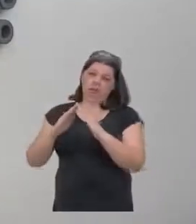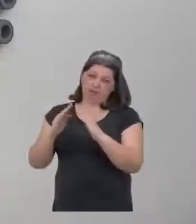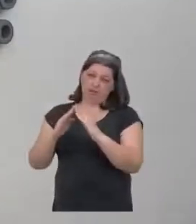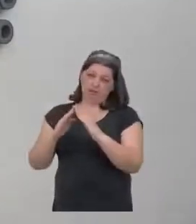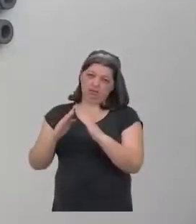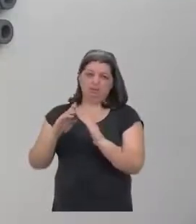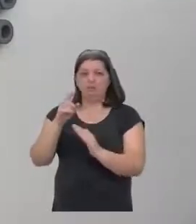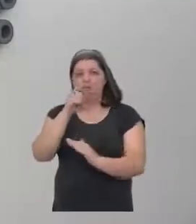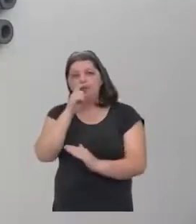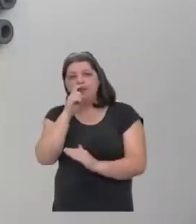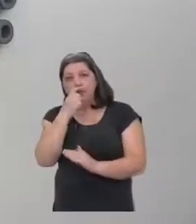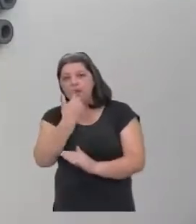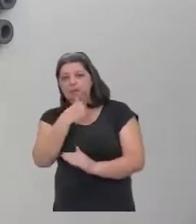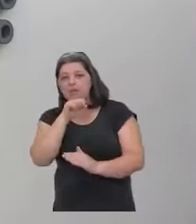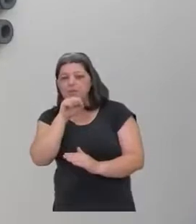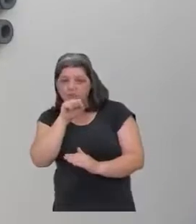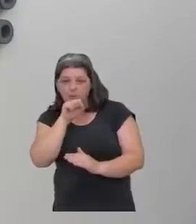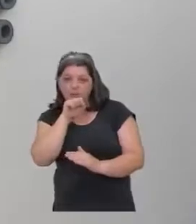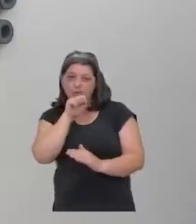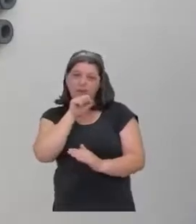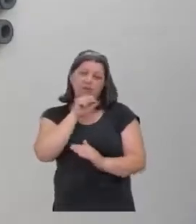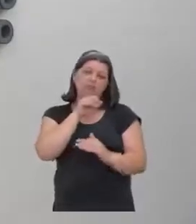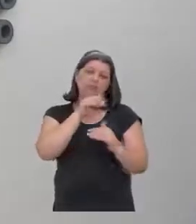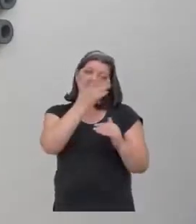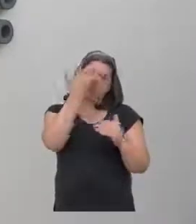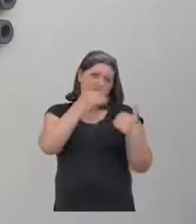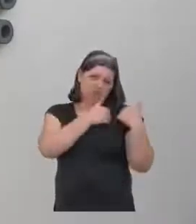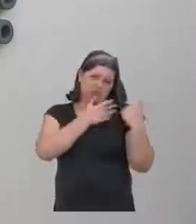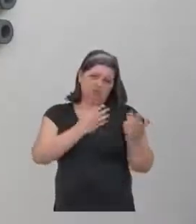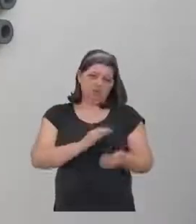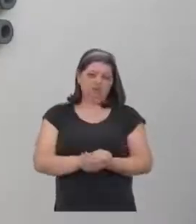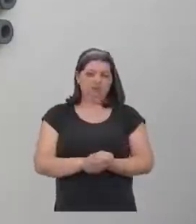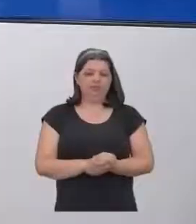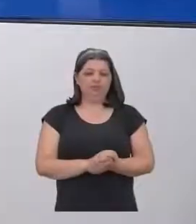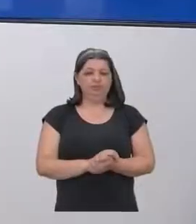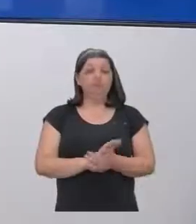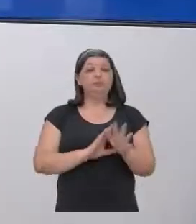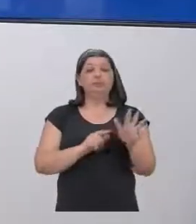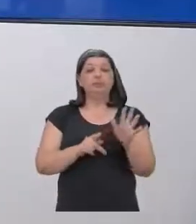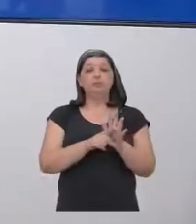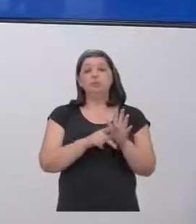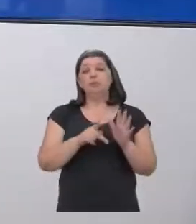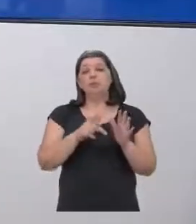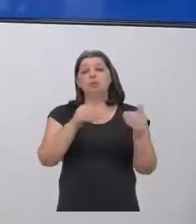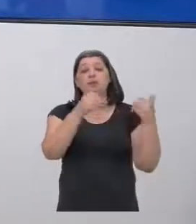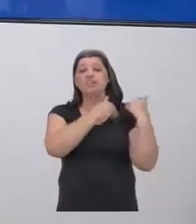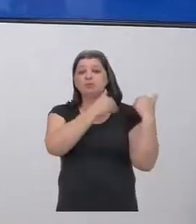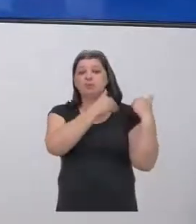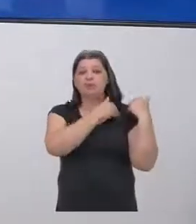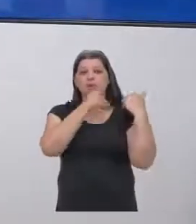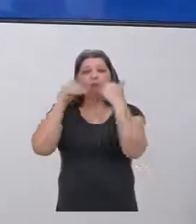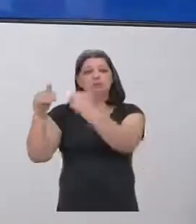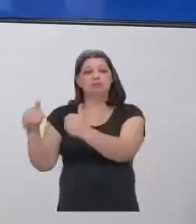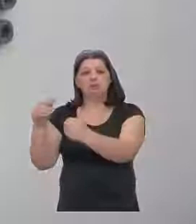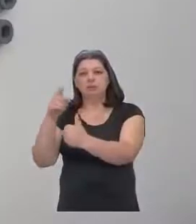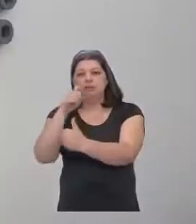seus pais ou seus responsáveis, tá certo? Então, a educação fica a responsabilidade dos pais, totalmente dos